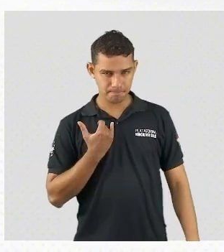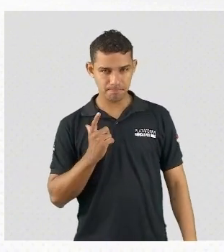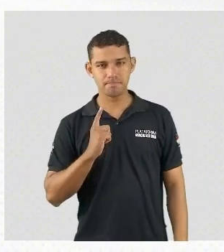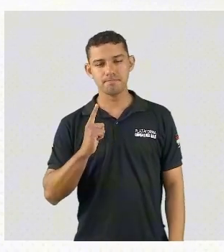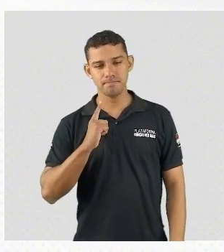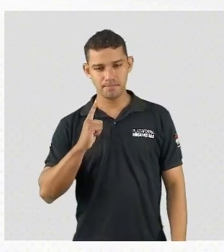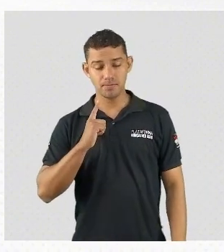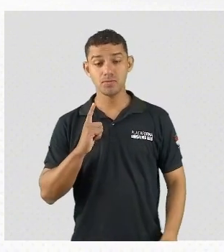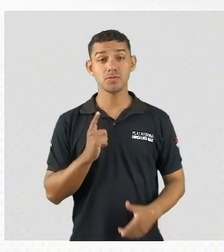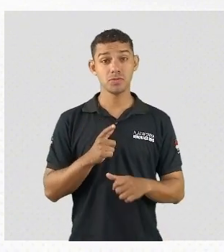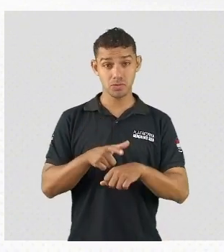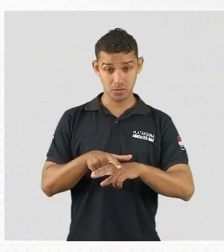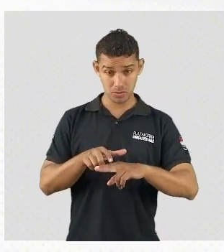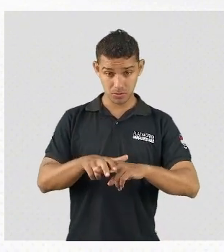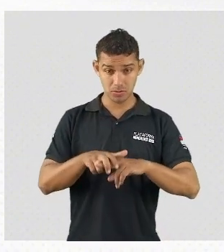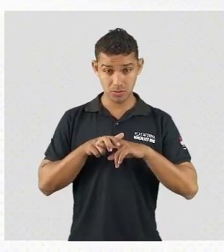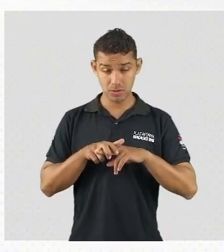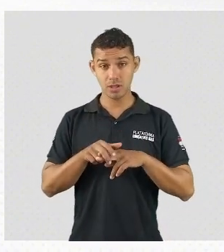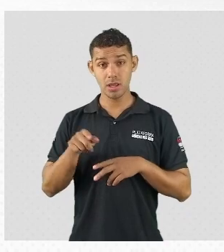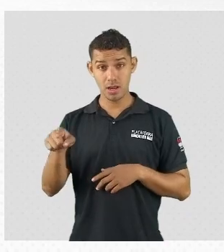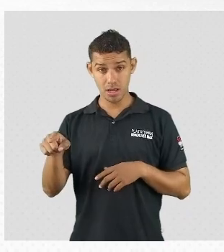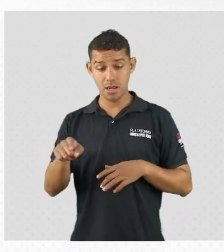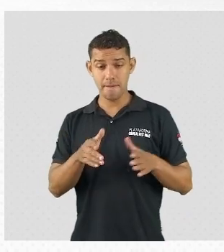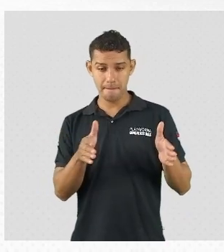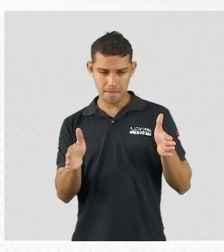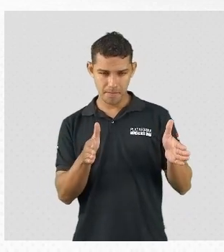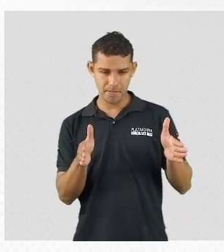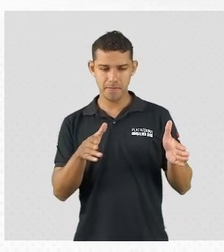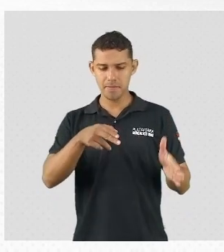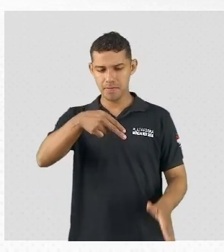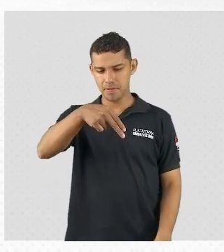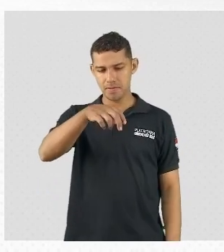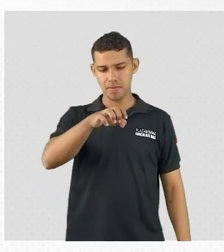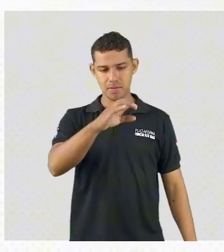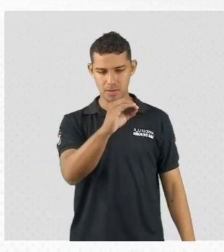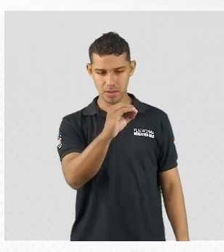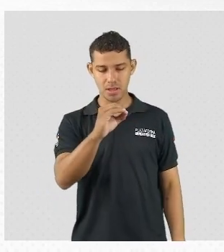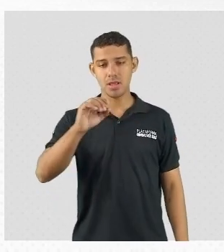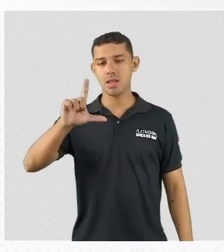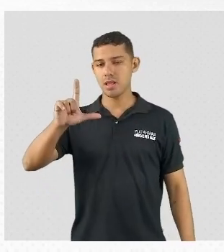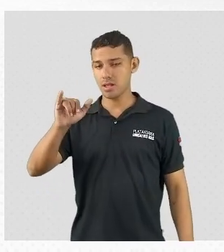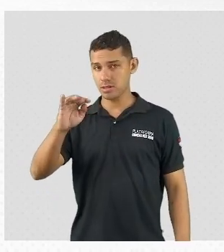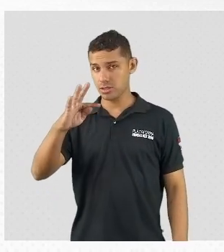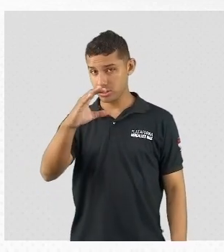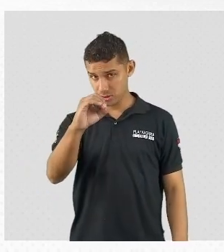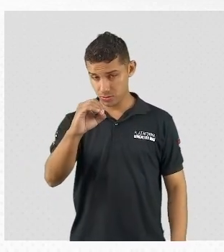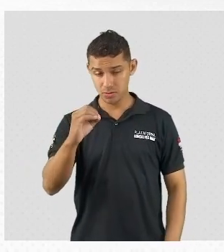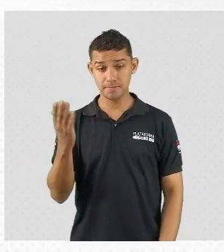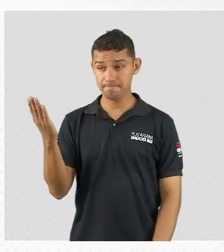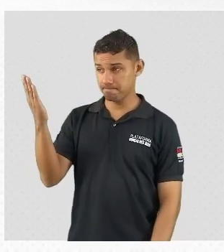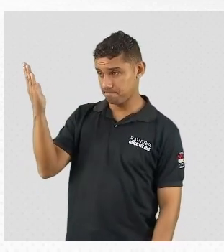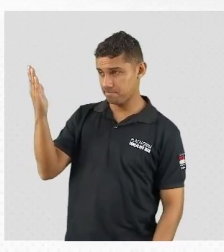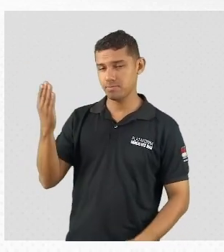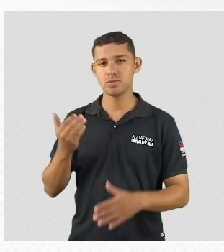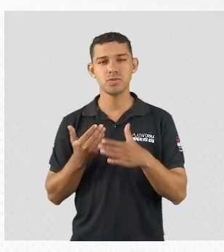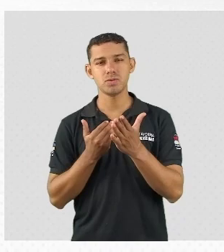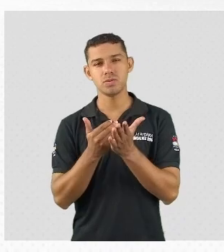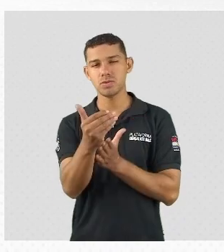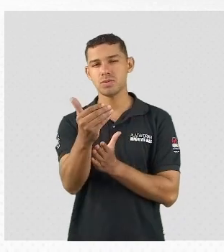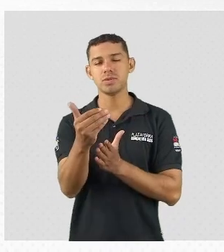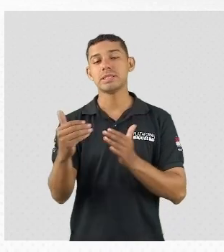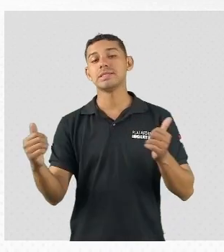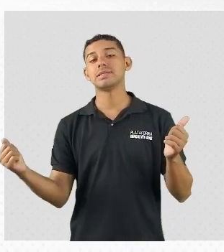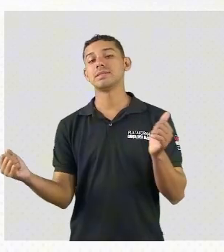isso que essa idade, ou esse período da pré-história chamado Neolítico, é o momento em que eles começam, então, a criar as cidades.